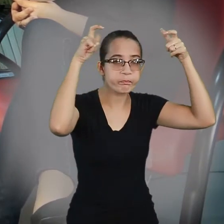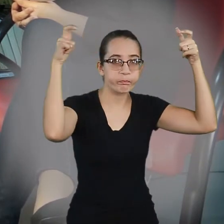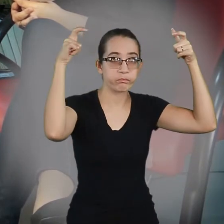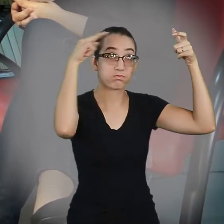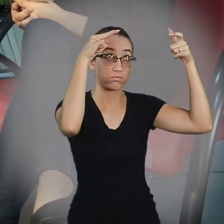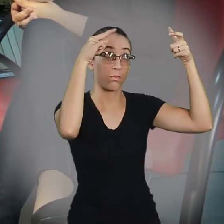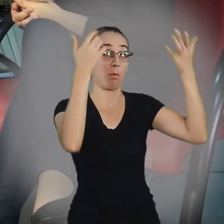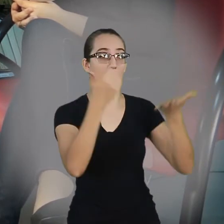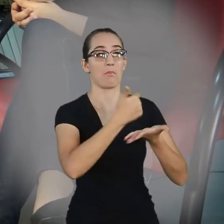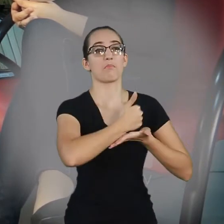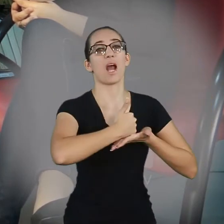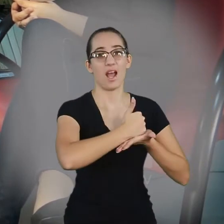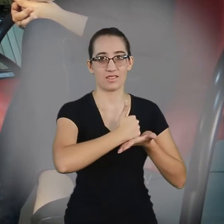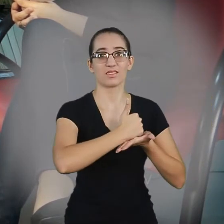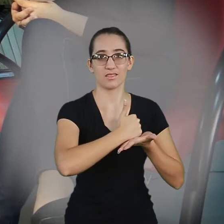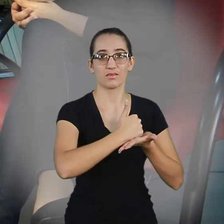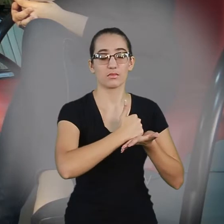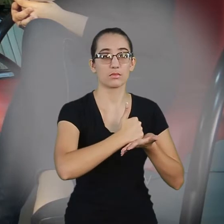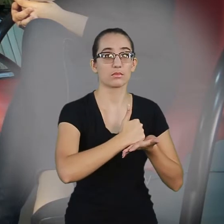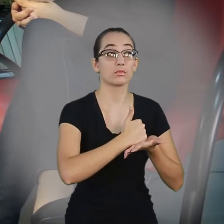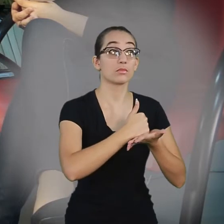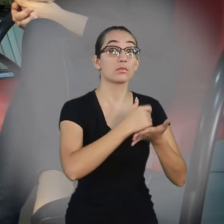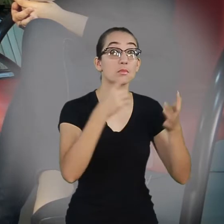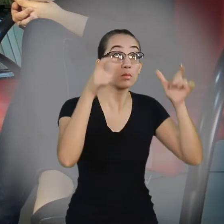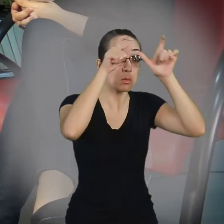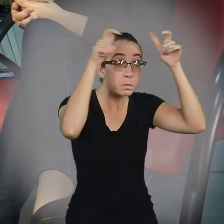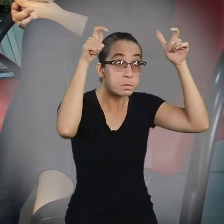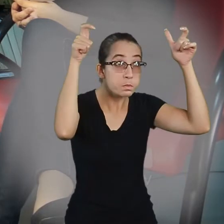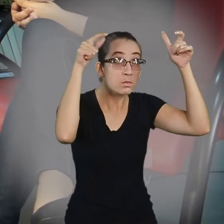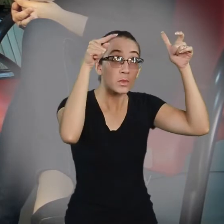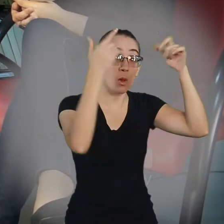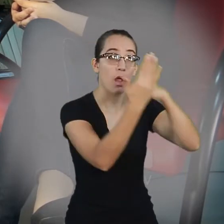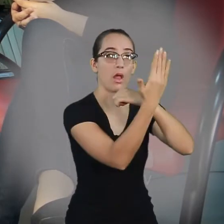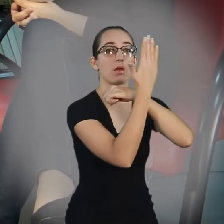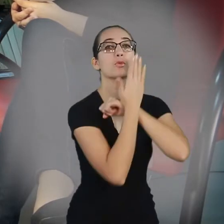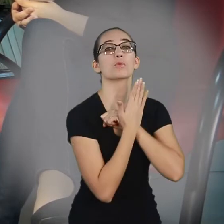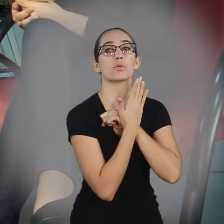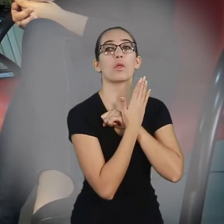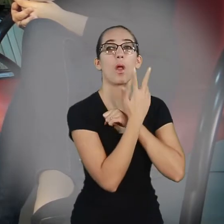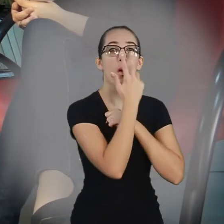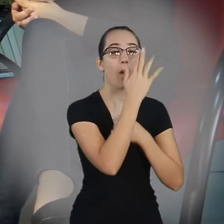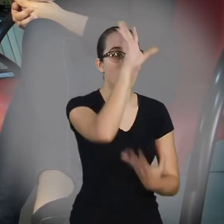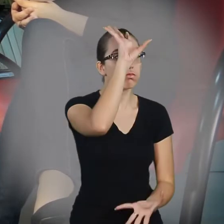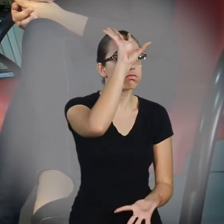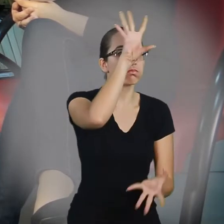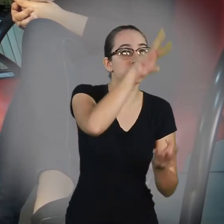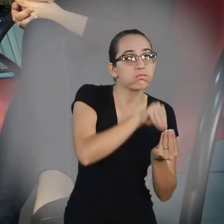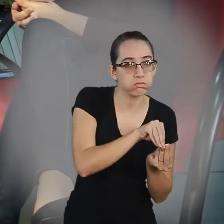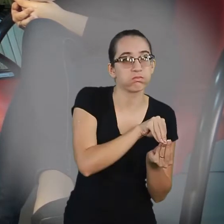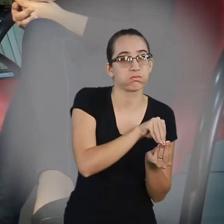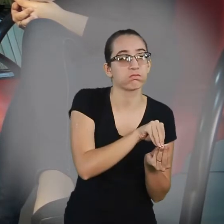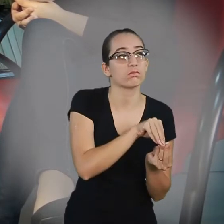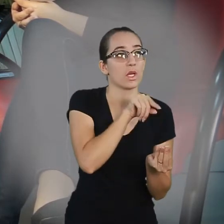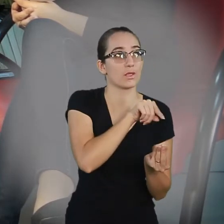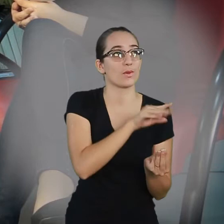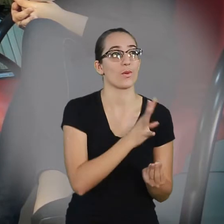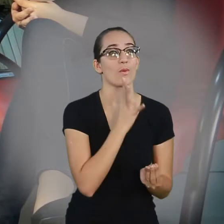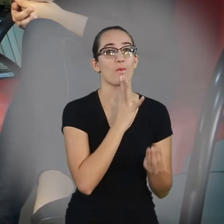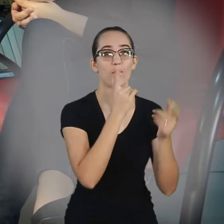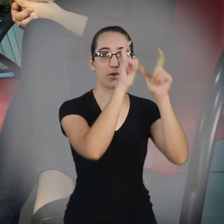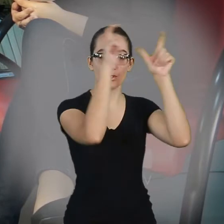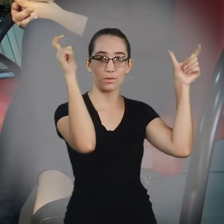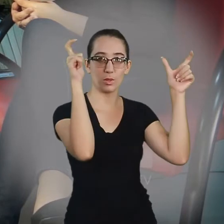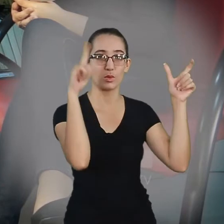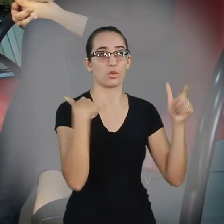conhecimento, e a partir dessa base de conhecimento a gente faz inferências sobre esse conhecimento, né? A gente toma